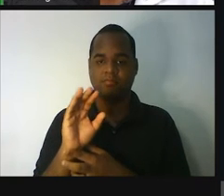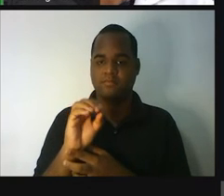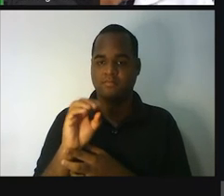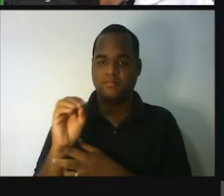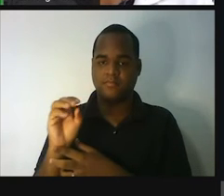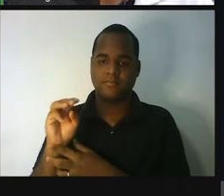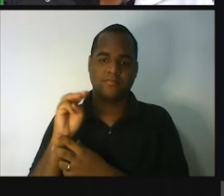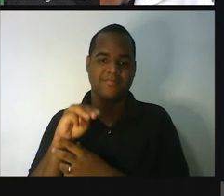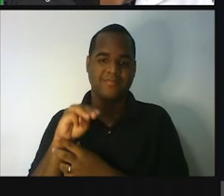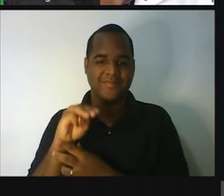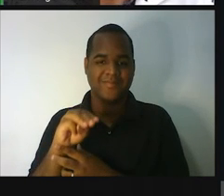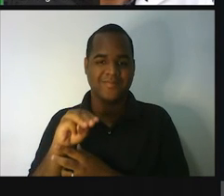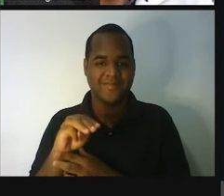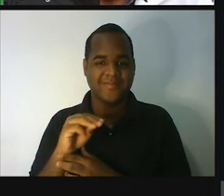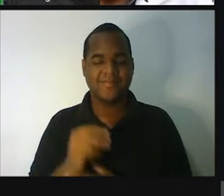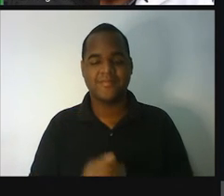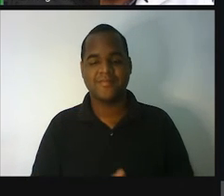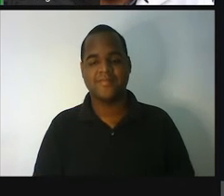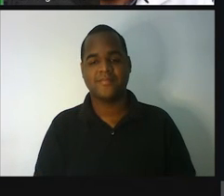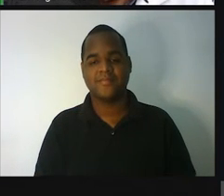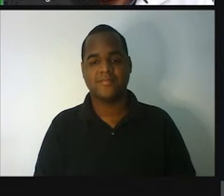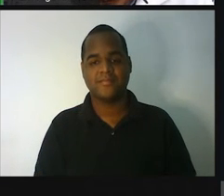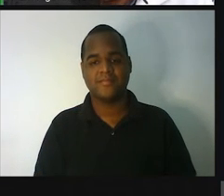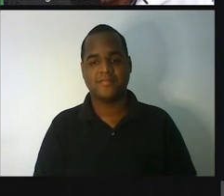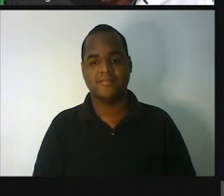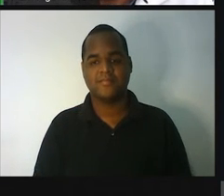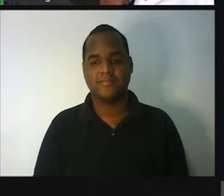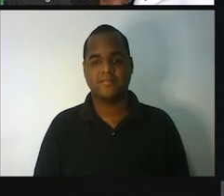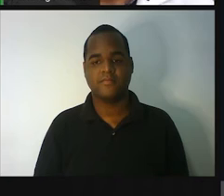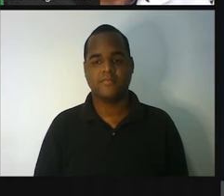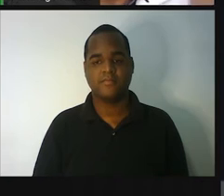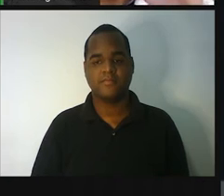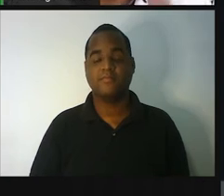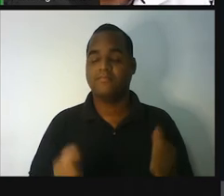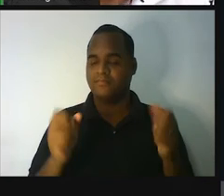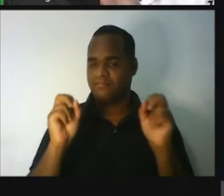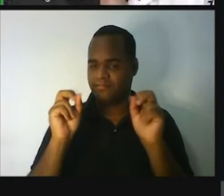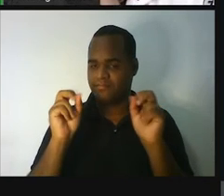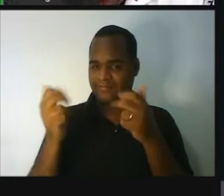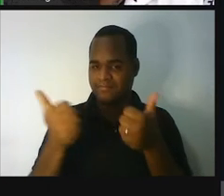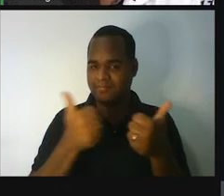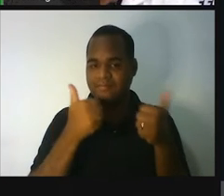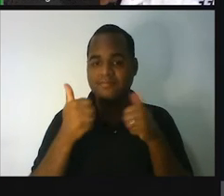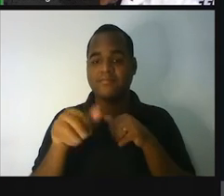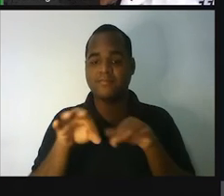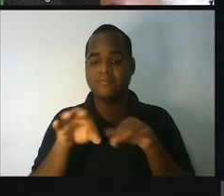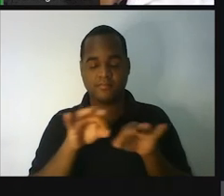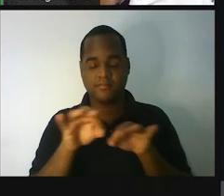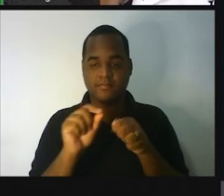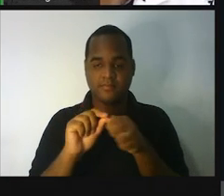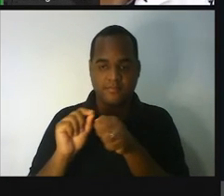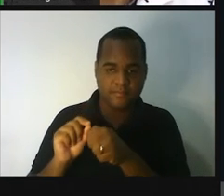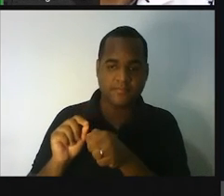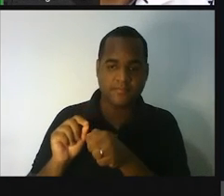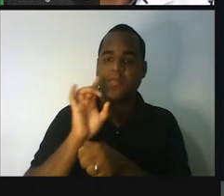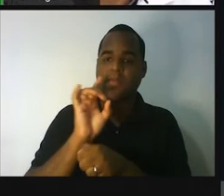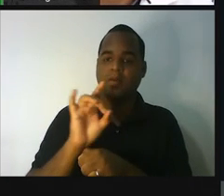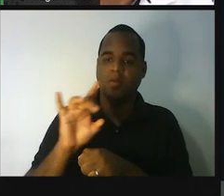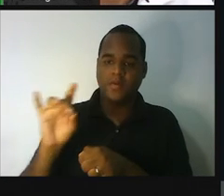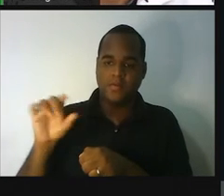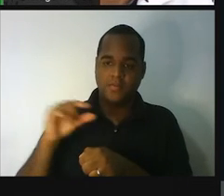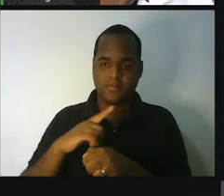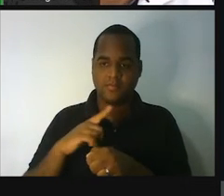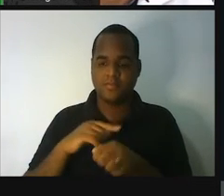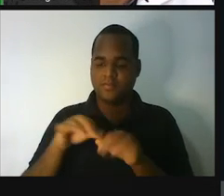17.000 perto tá bom isso fazendo casinha por casinha mas